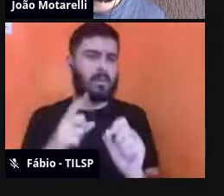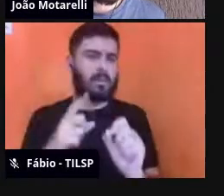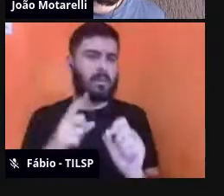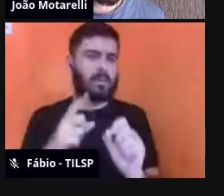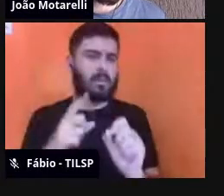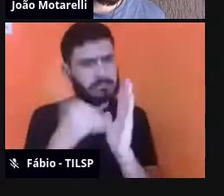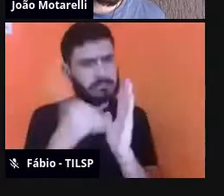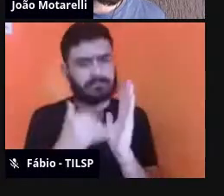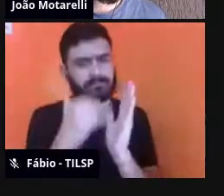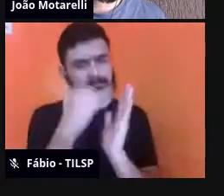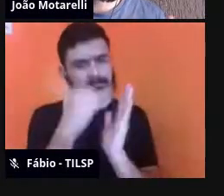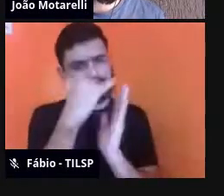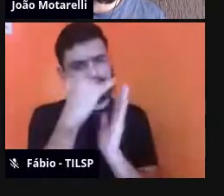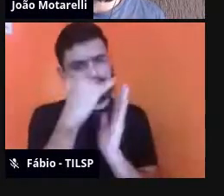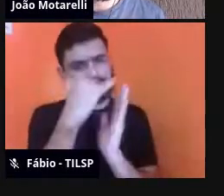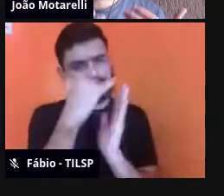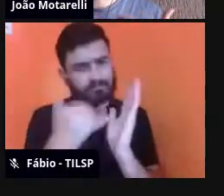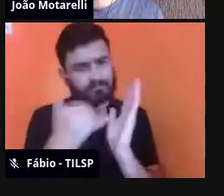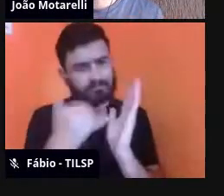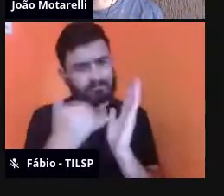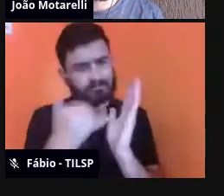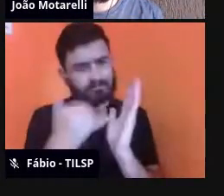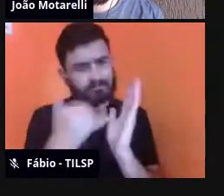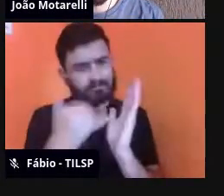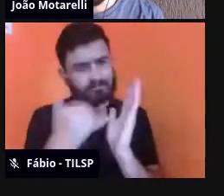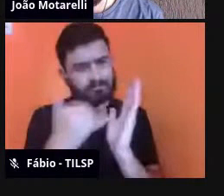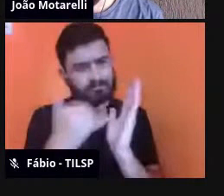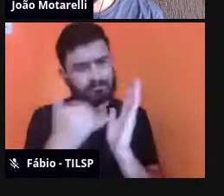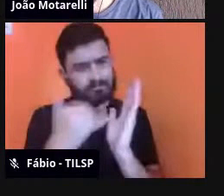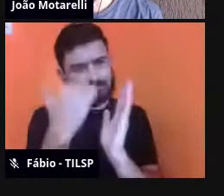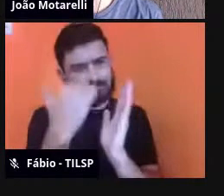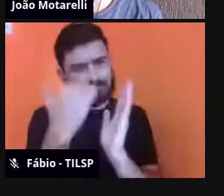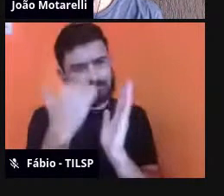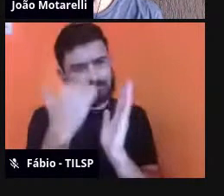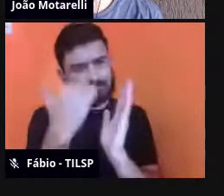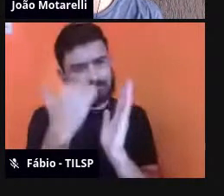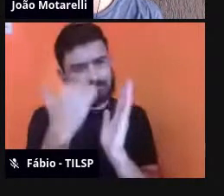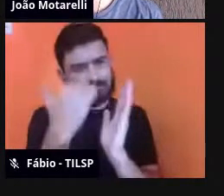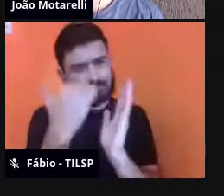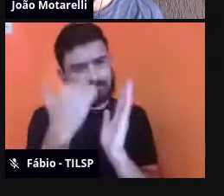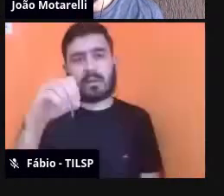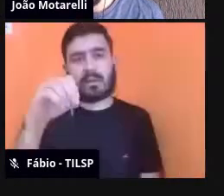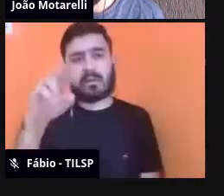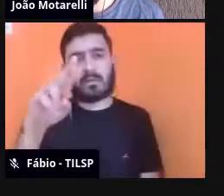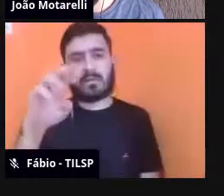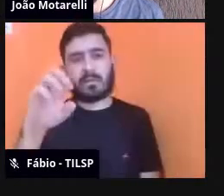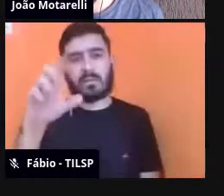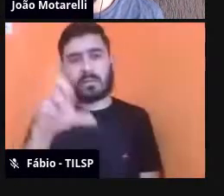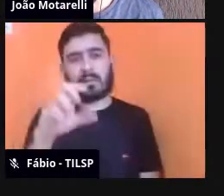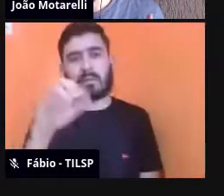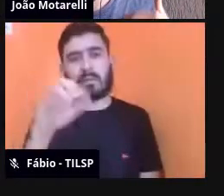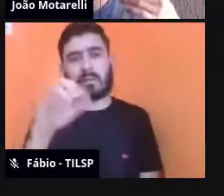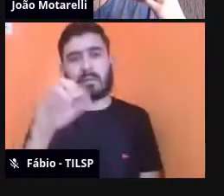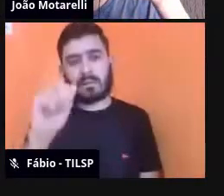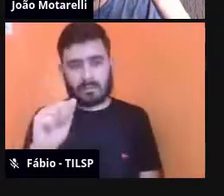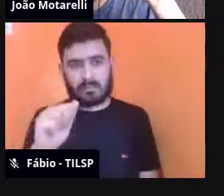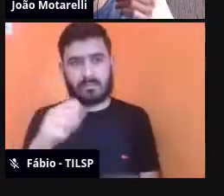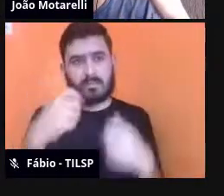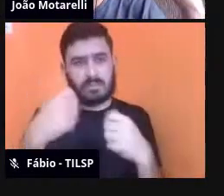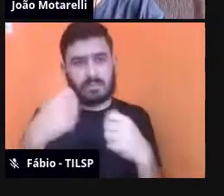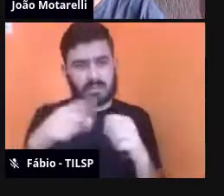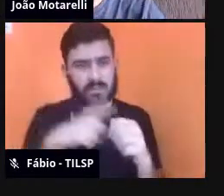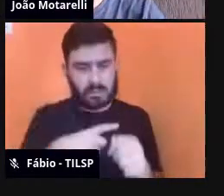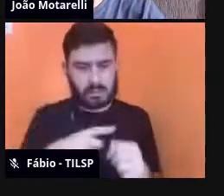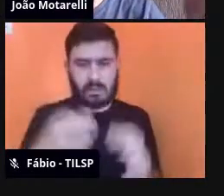anorexia, ela precisa estar abaixo do IMC, é adequado para a idade. No caso do fisiculturista, ele pode se